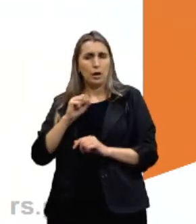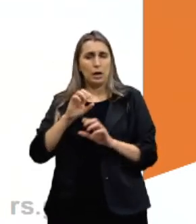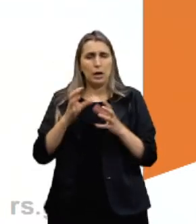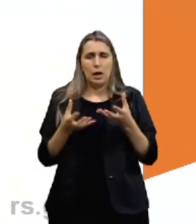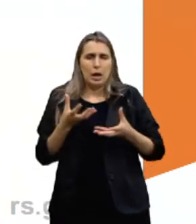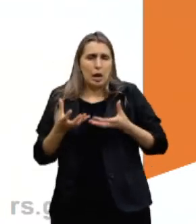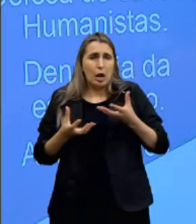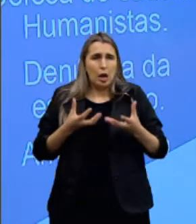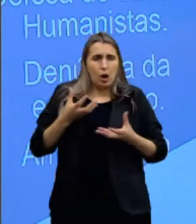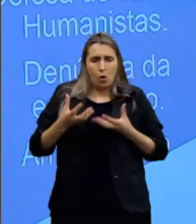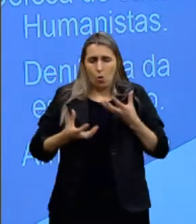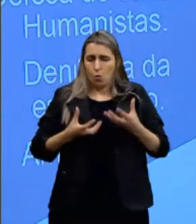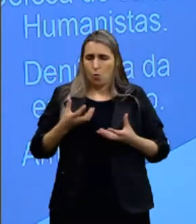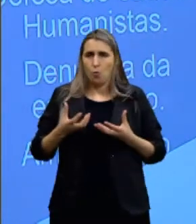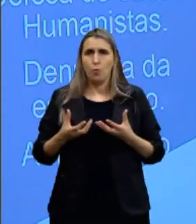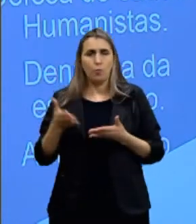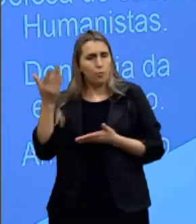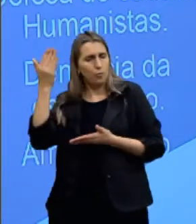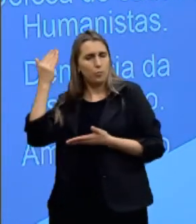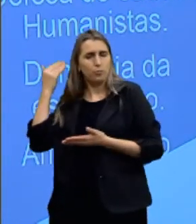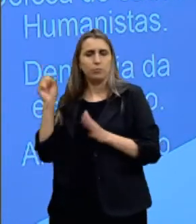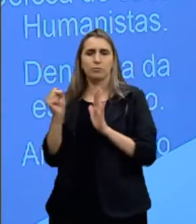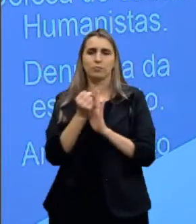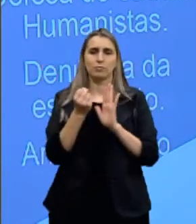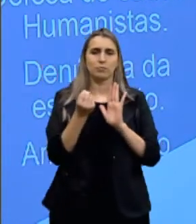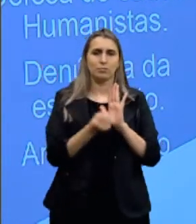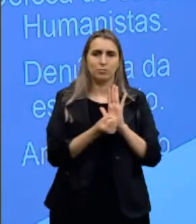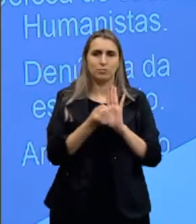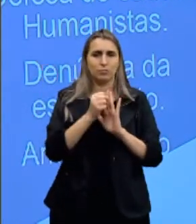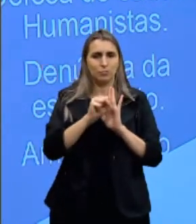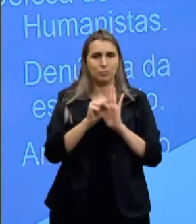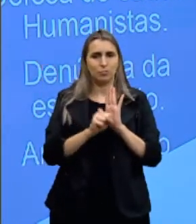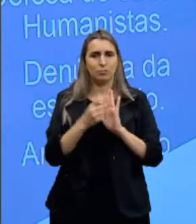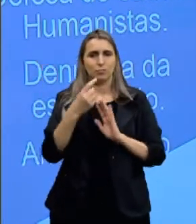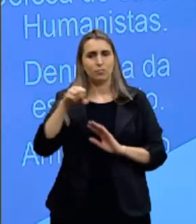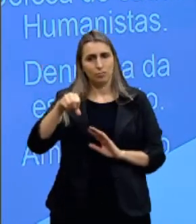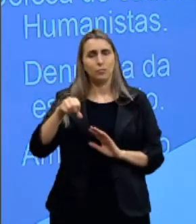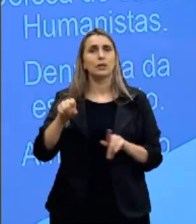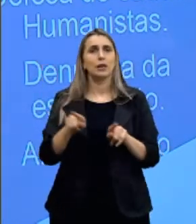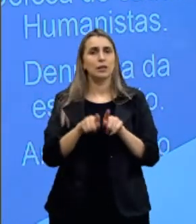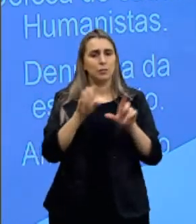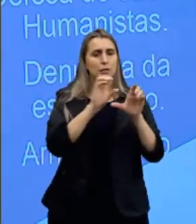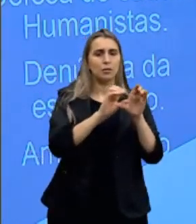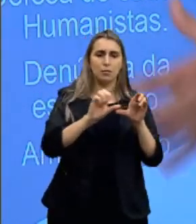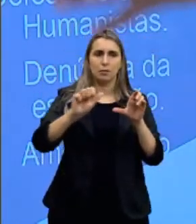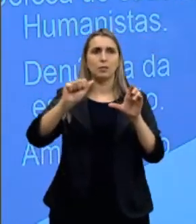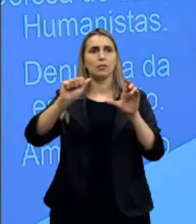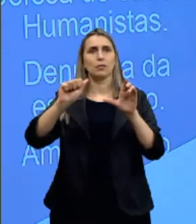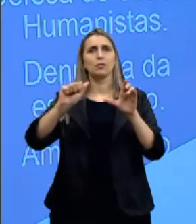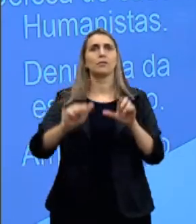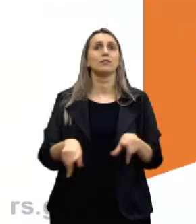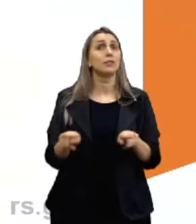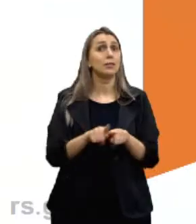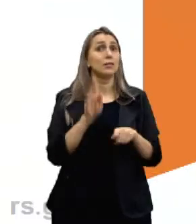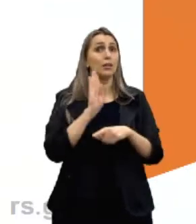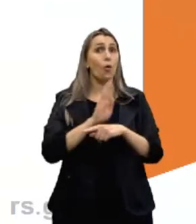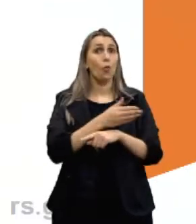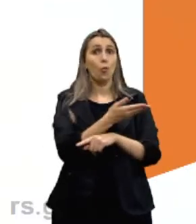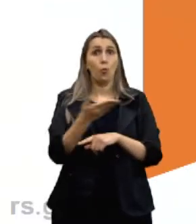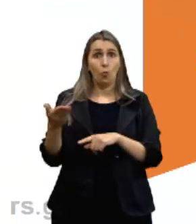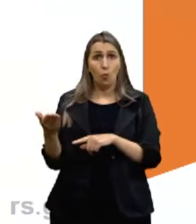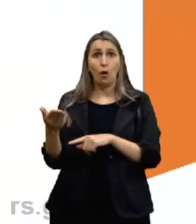para época gente nós estamos falando do século 19 que é também do Castro Alves tá eu acho que isso aqui ajuda muito